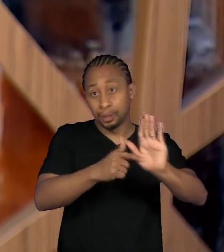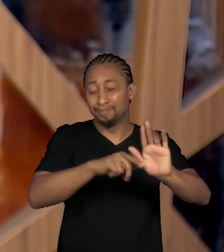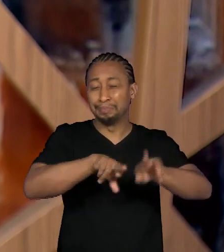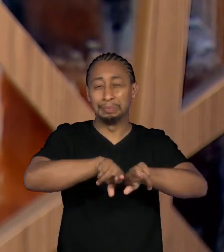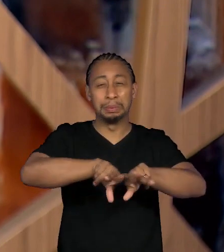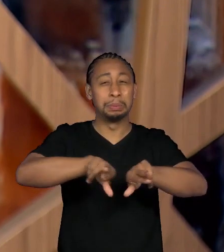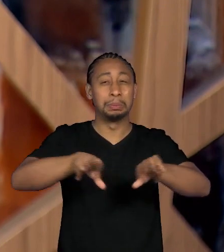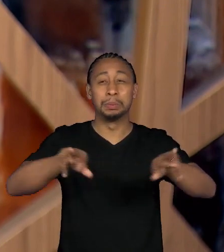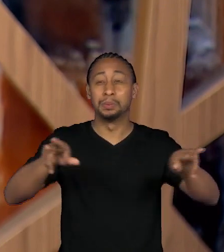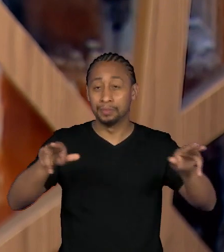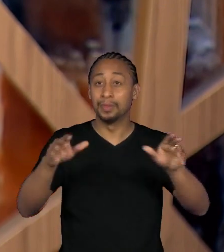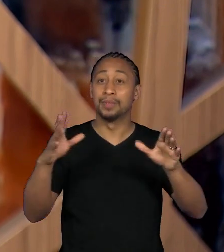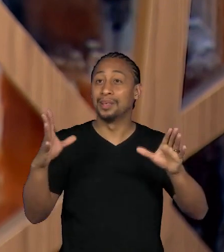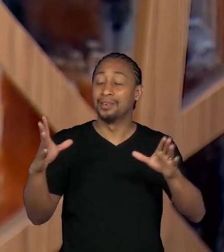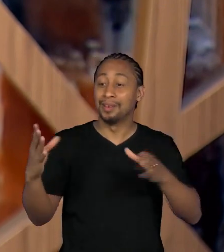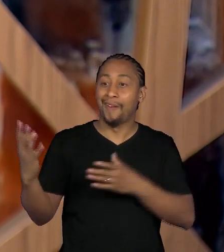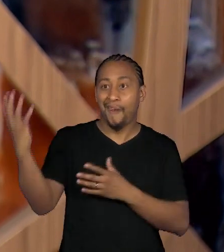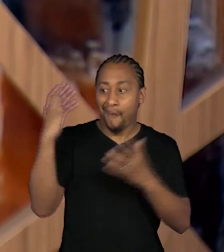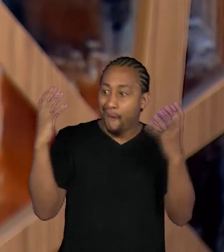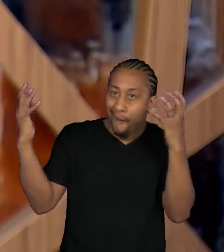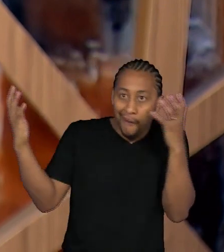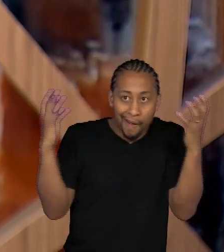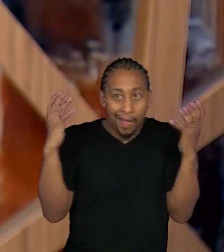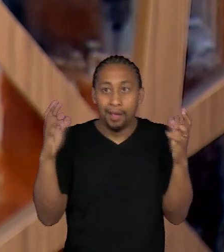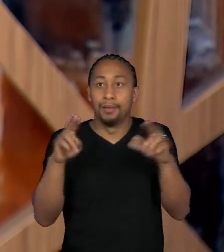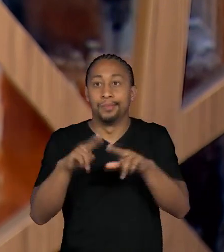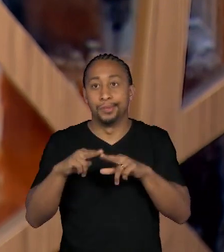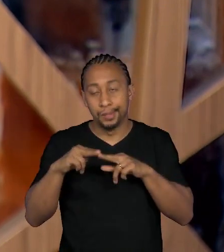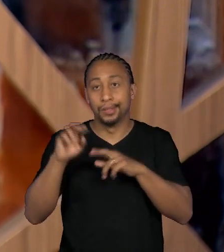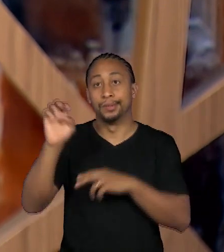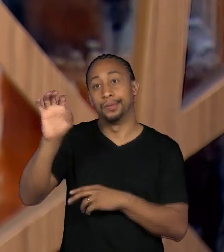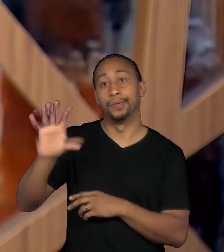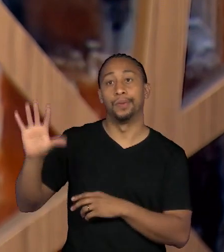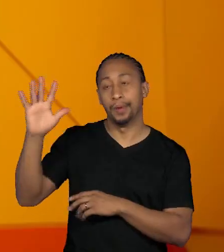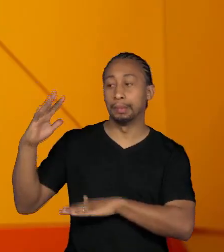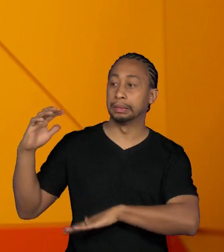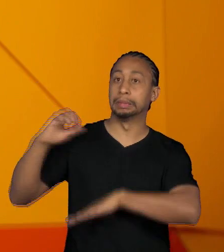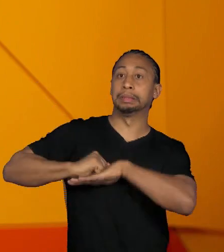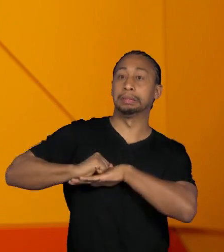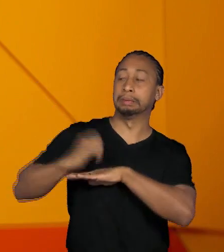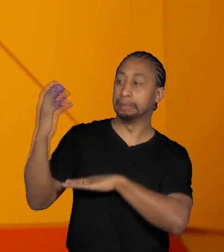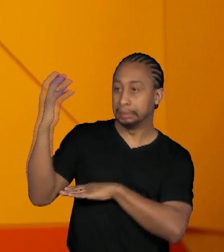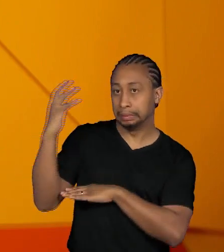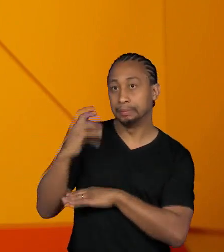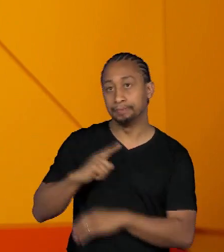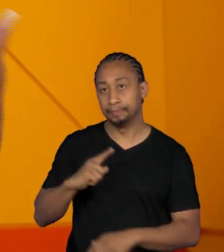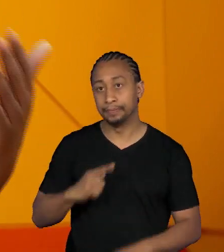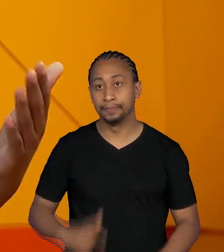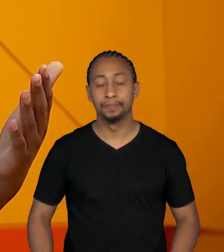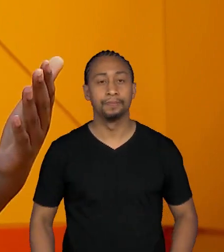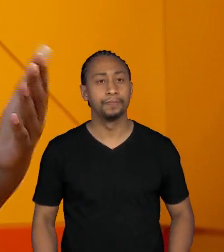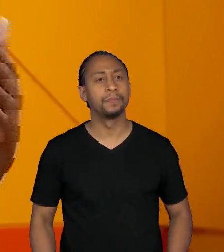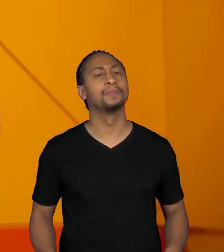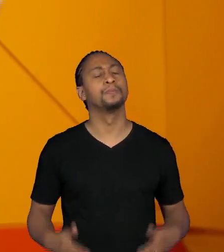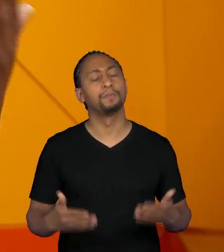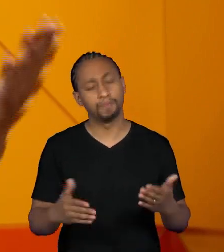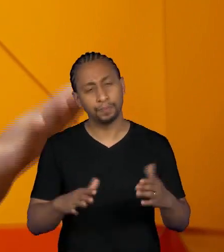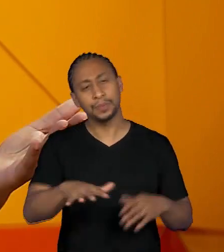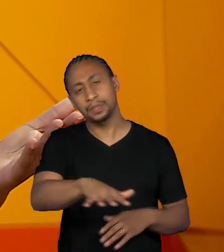foi incutido na gente pelo processo de colonização, né? E quando a gente vai para o